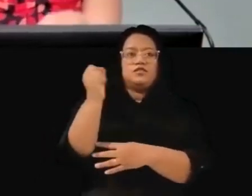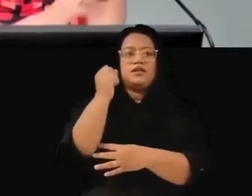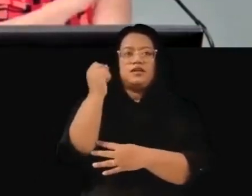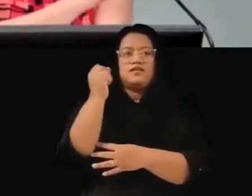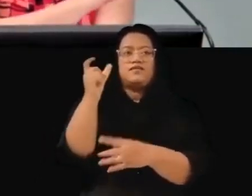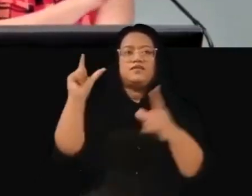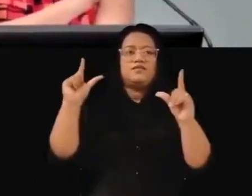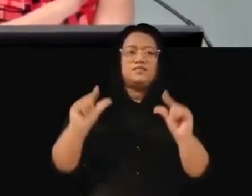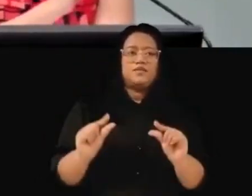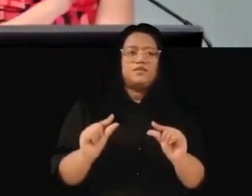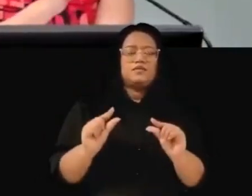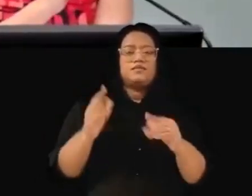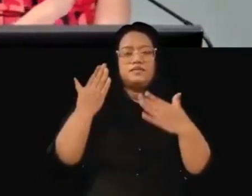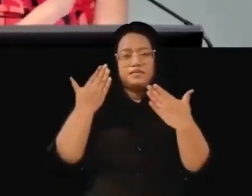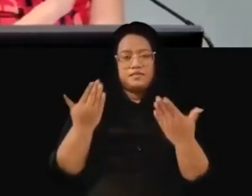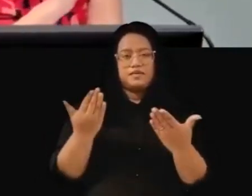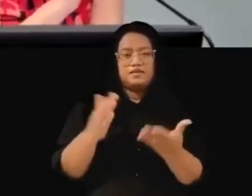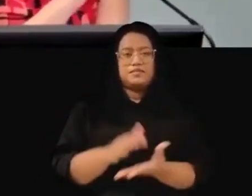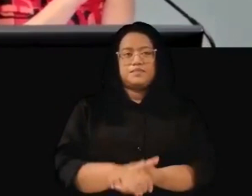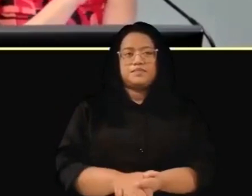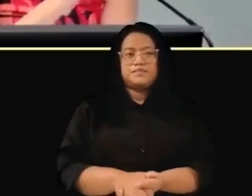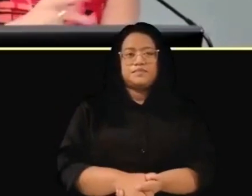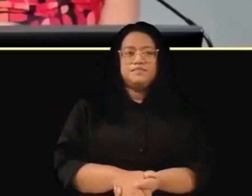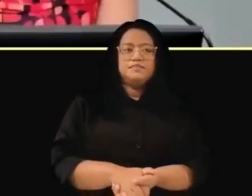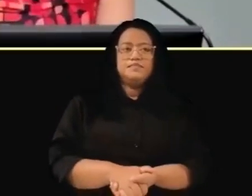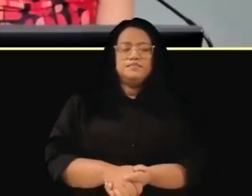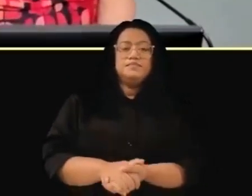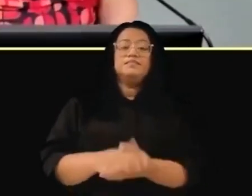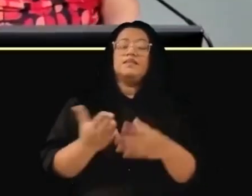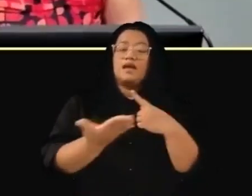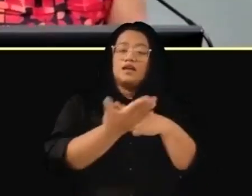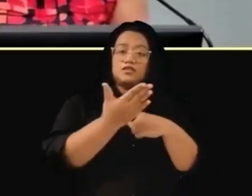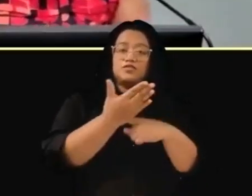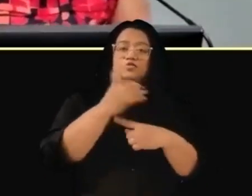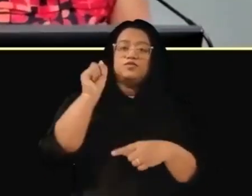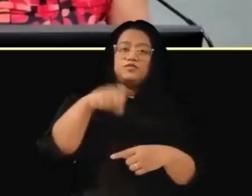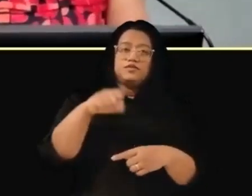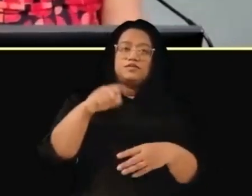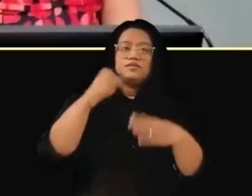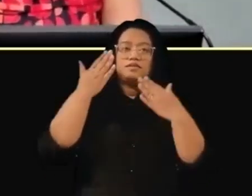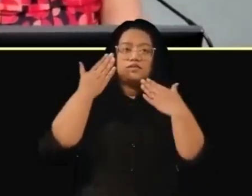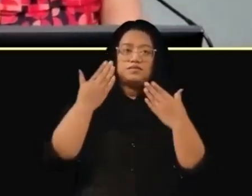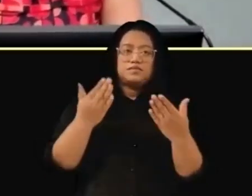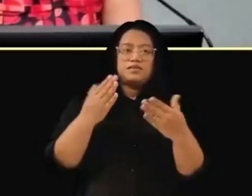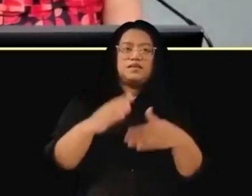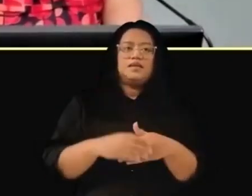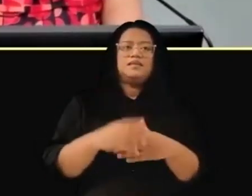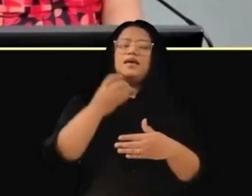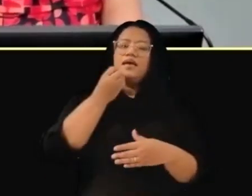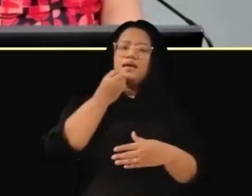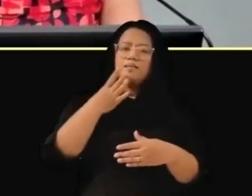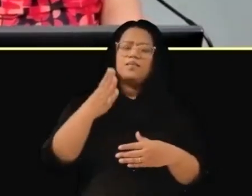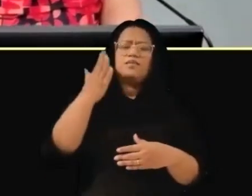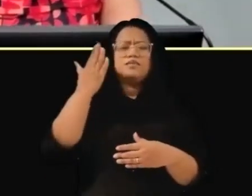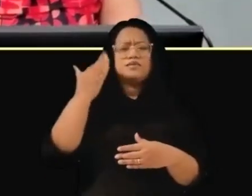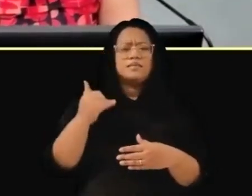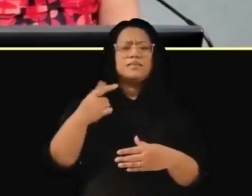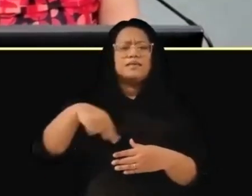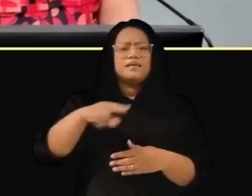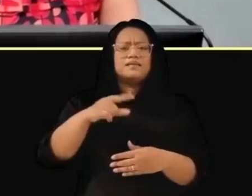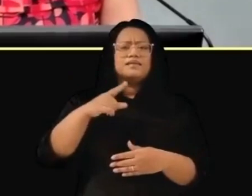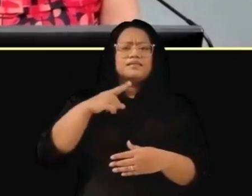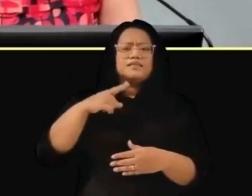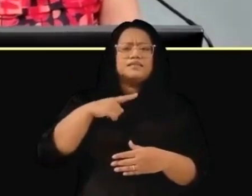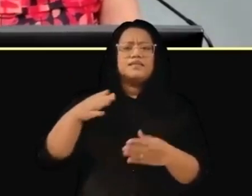resposta, mas enfim, obrigado. Ajudou sim, muito obrigada. É bom saber que a gente está, pelo menos, no